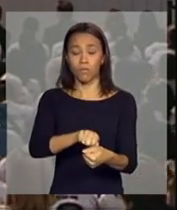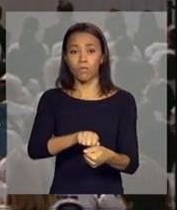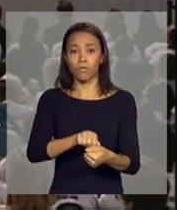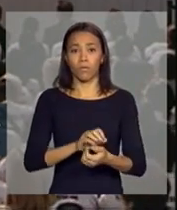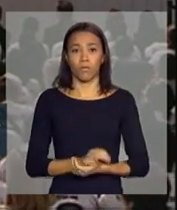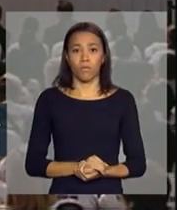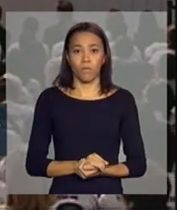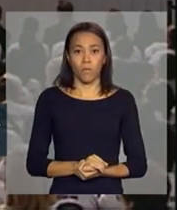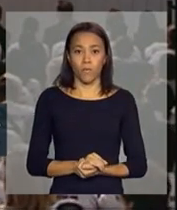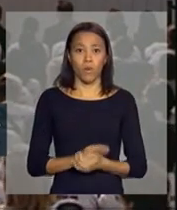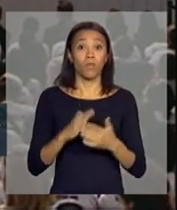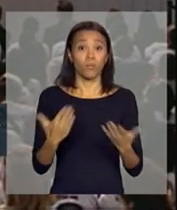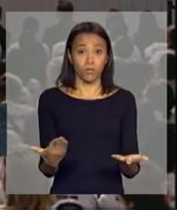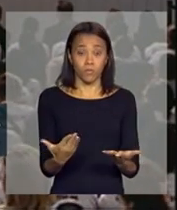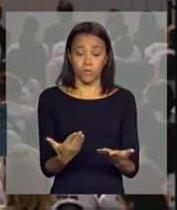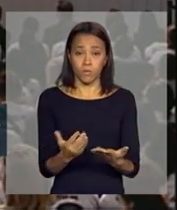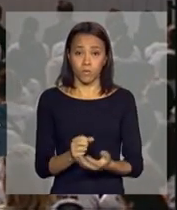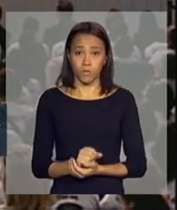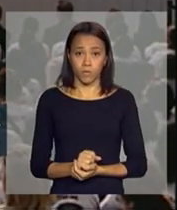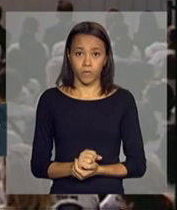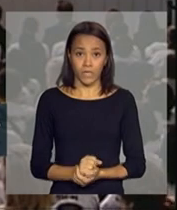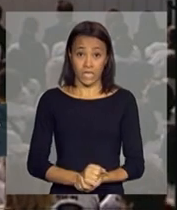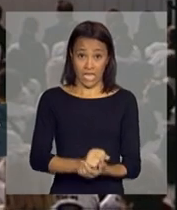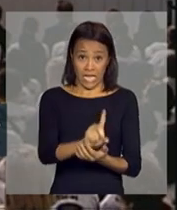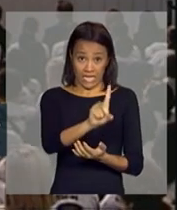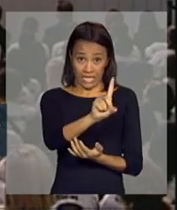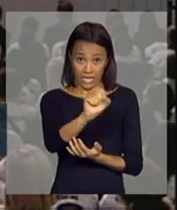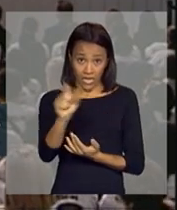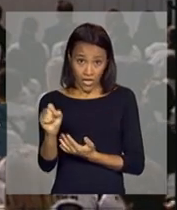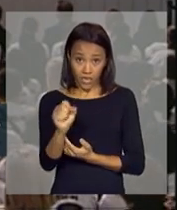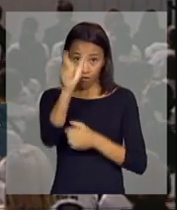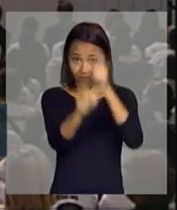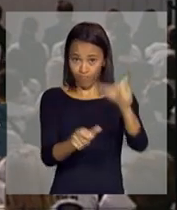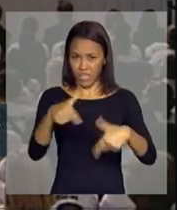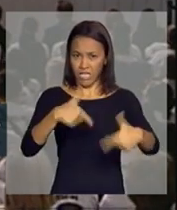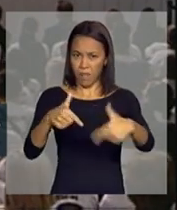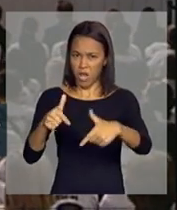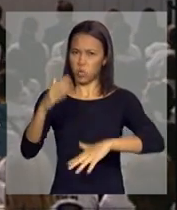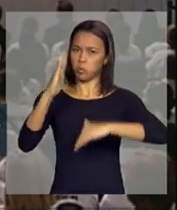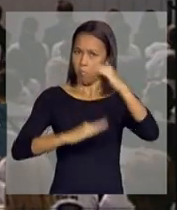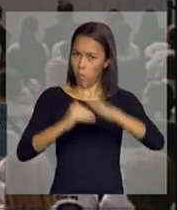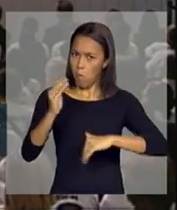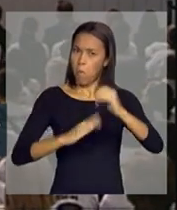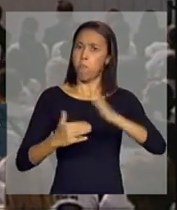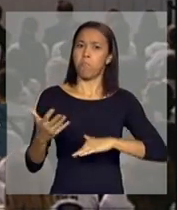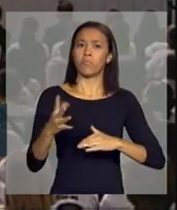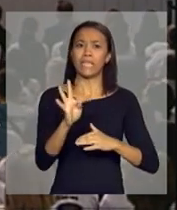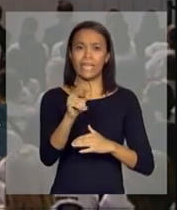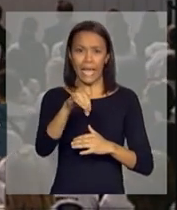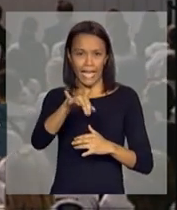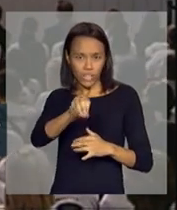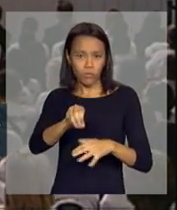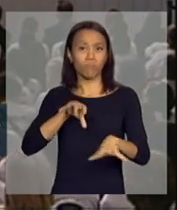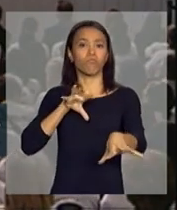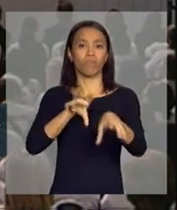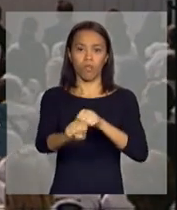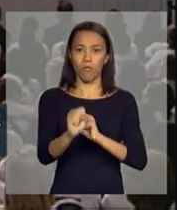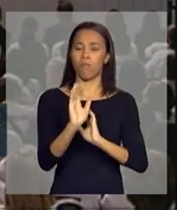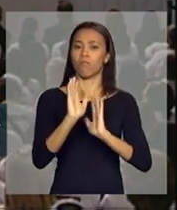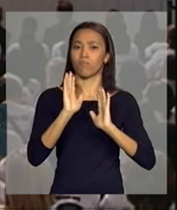onde, sem trabalhadores especializados, tecnicamente